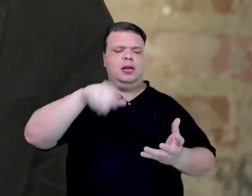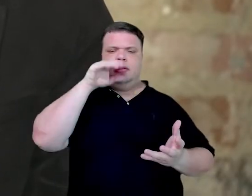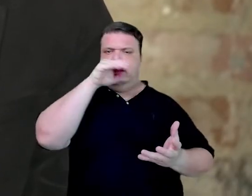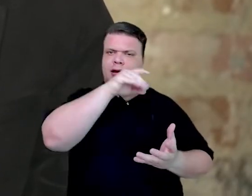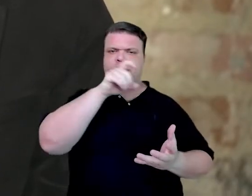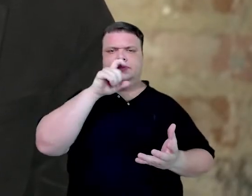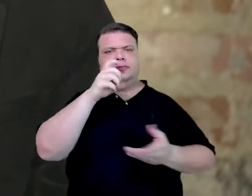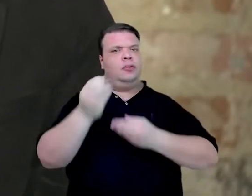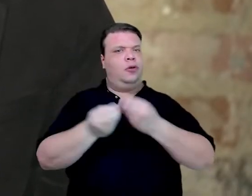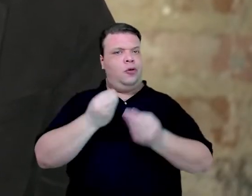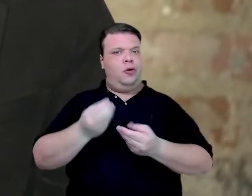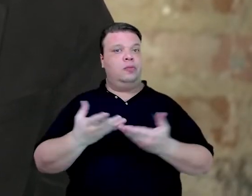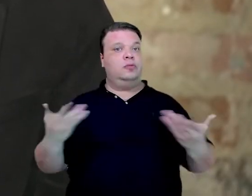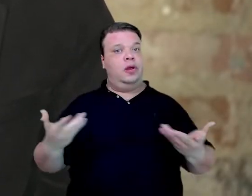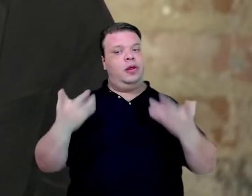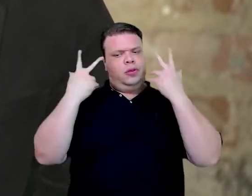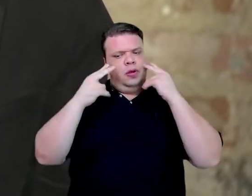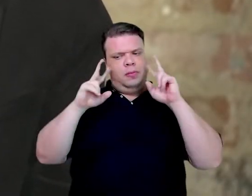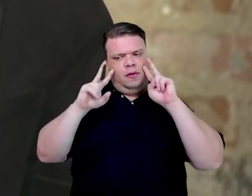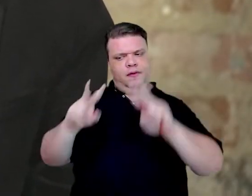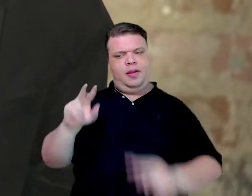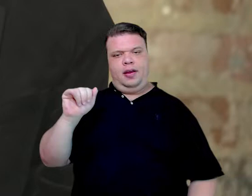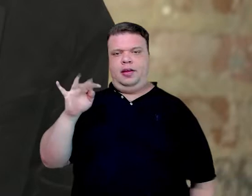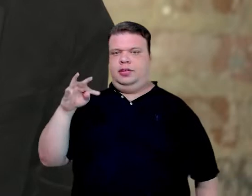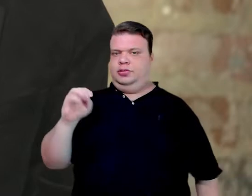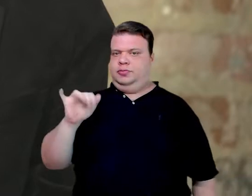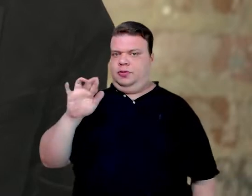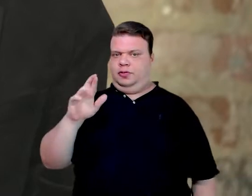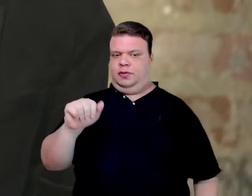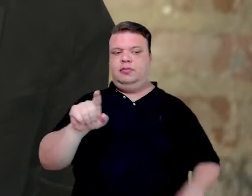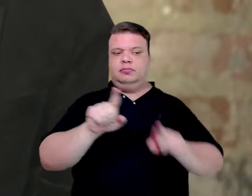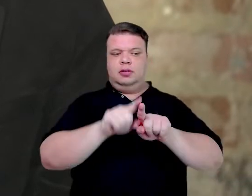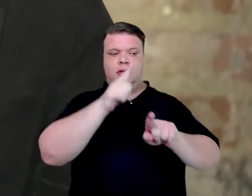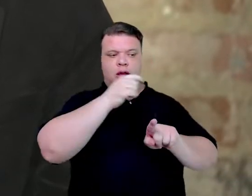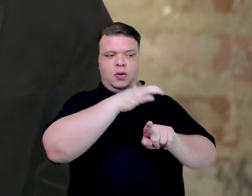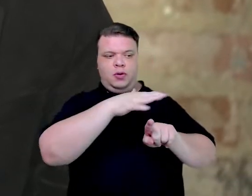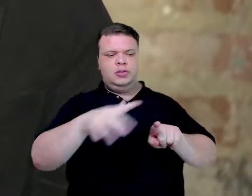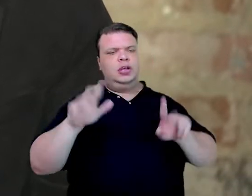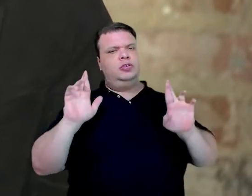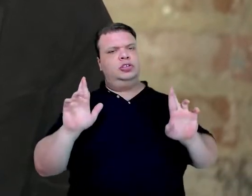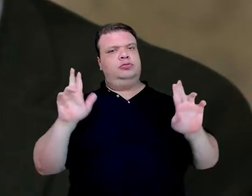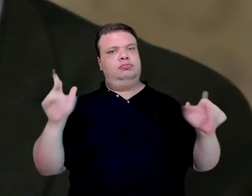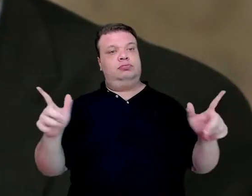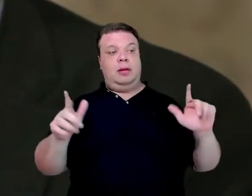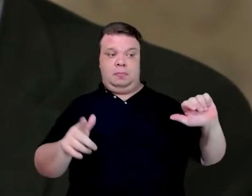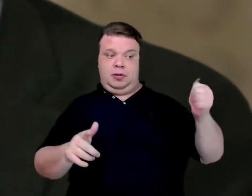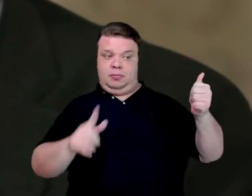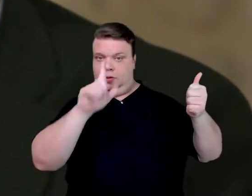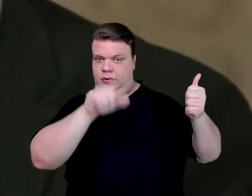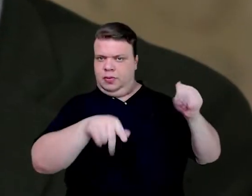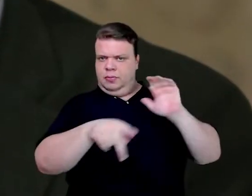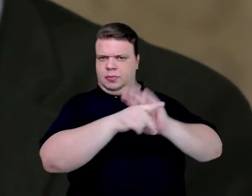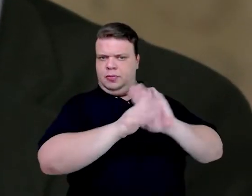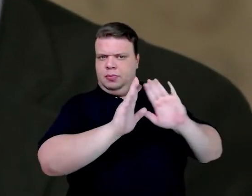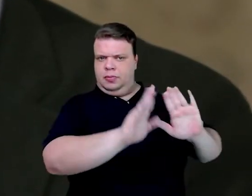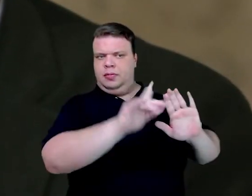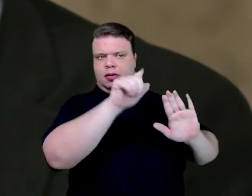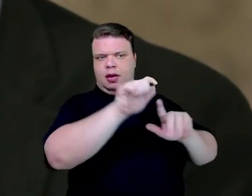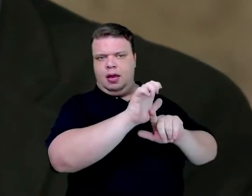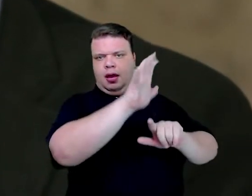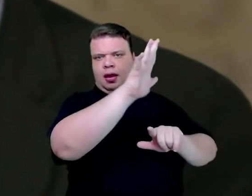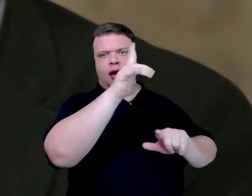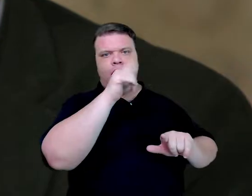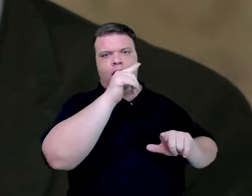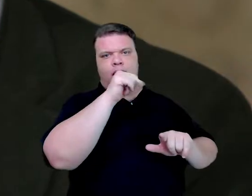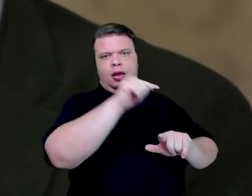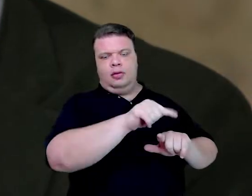nosso planeta. É comum vermos a atmosfera e o oceano como dois sistemas distintos. O primeiro formado principalmente por